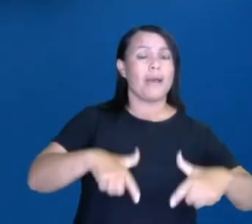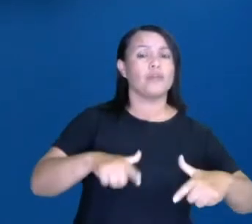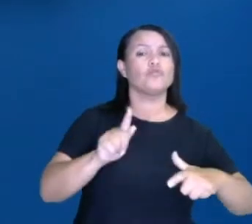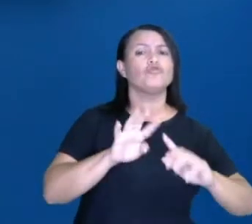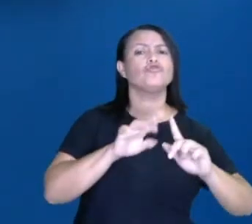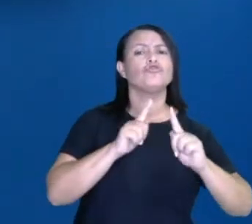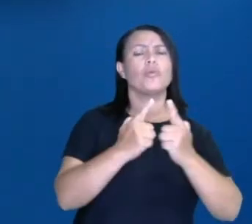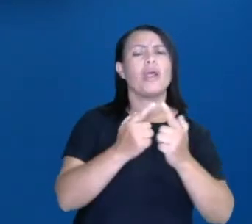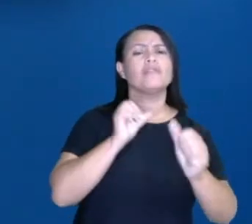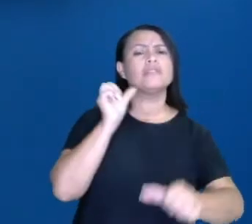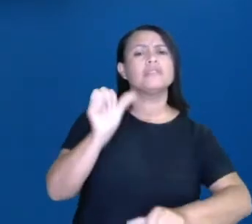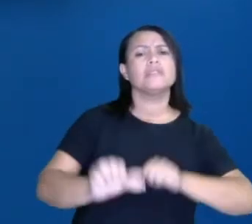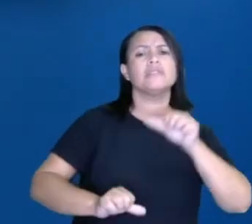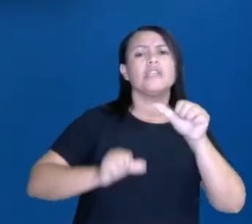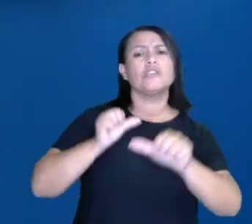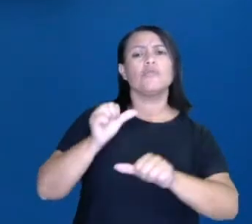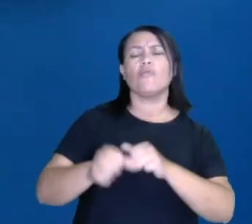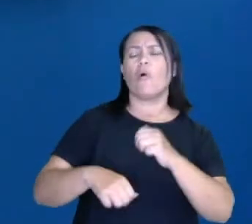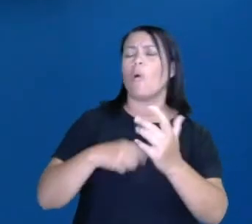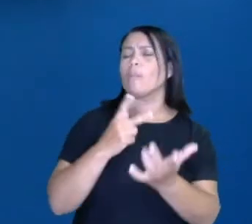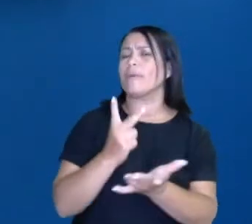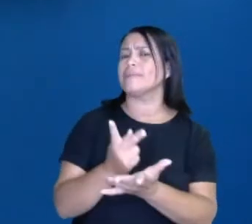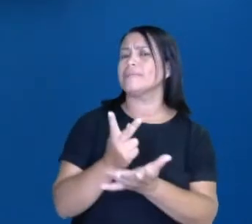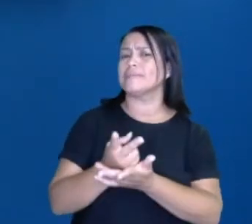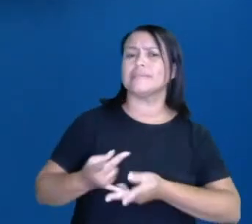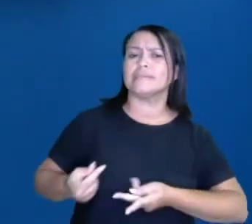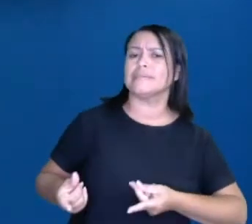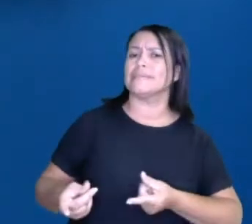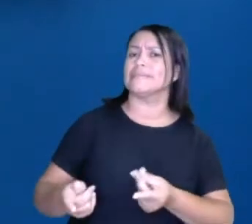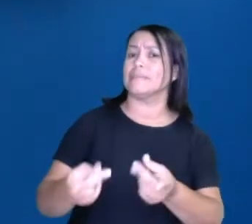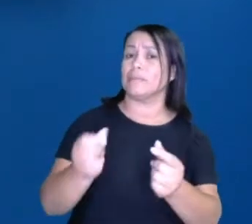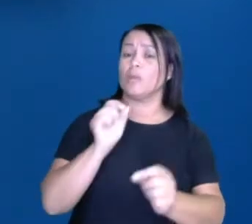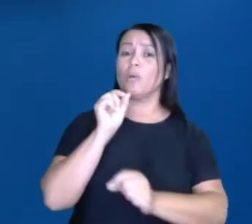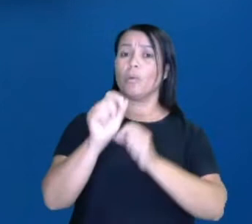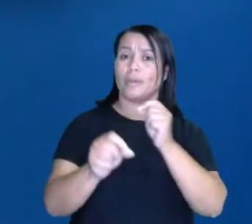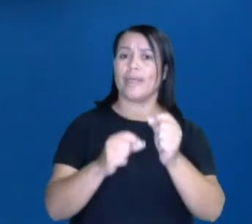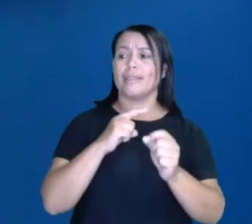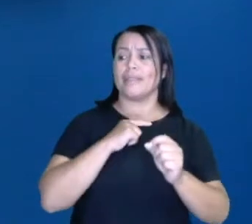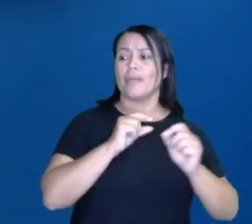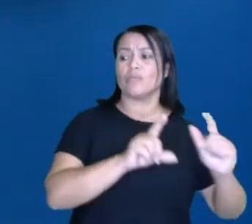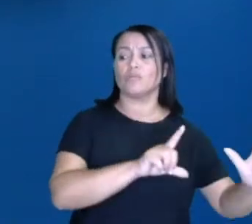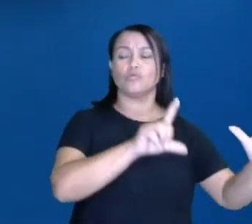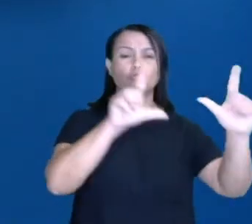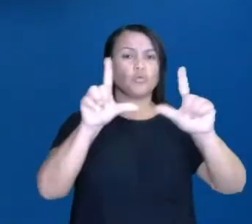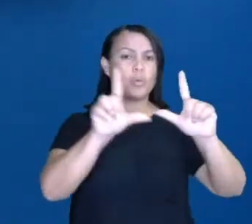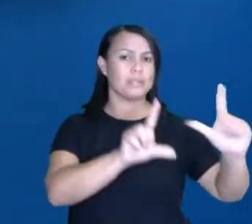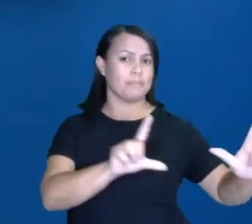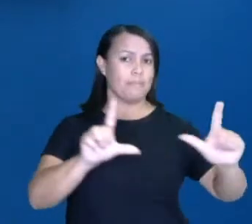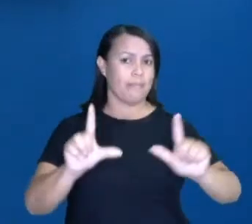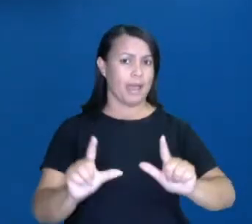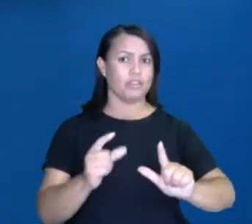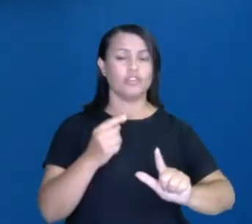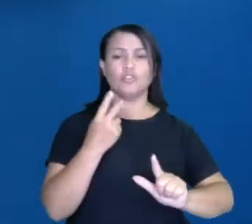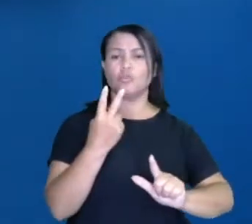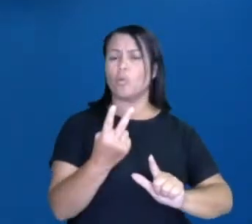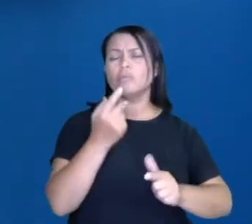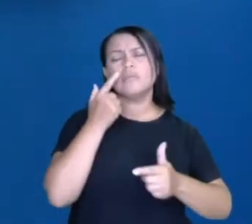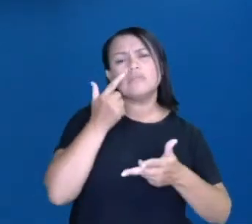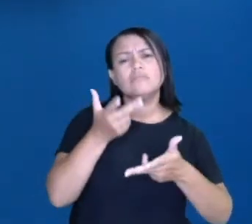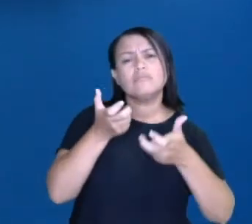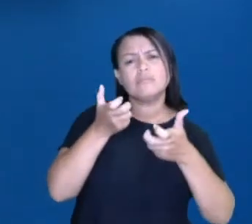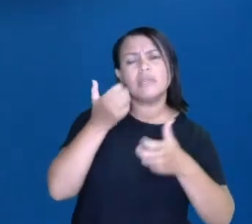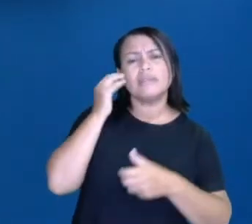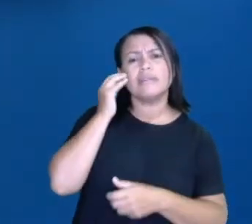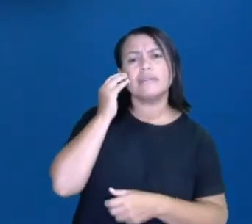transforma infinita e constantemente. E aí a gente passa duas imagenzinhas para vocês terem mais ou menos